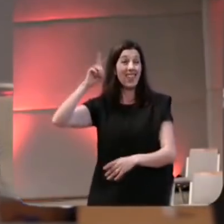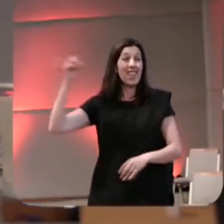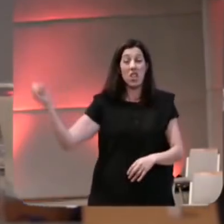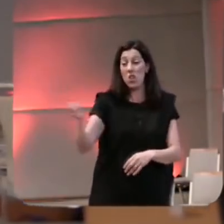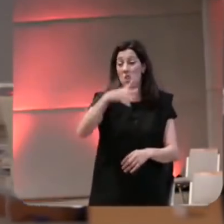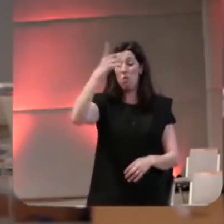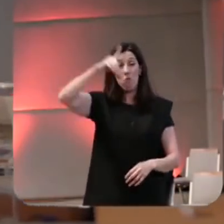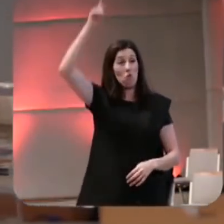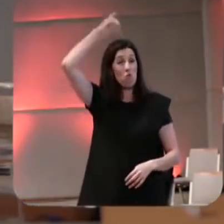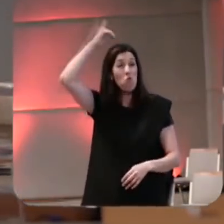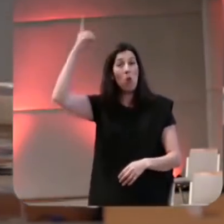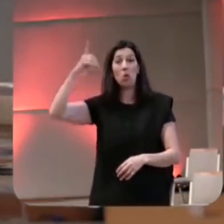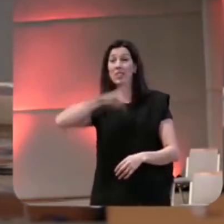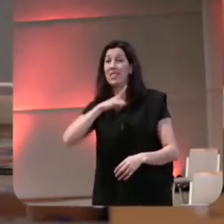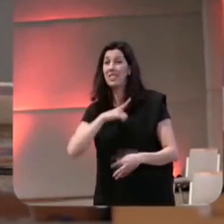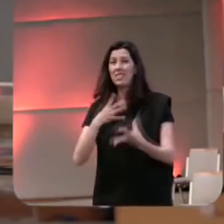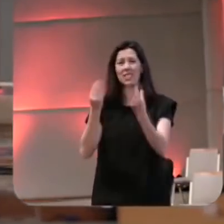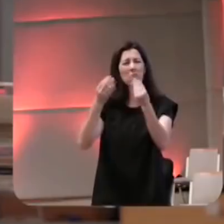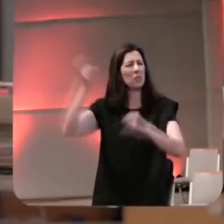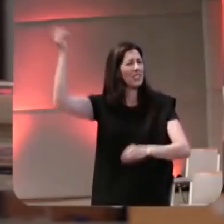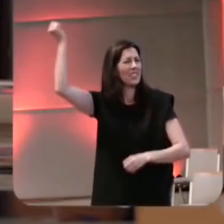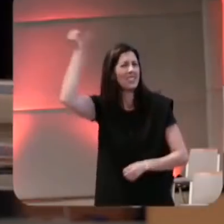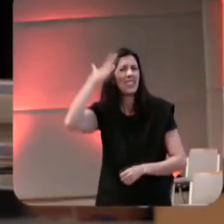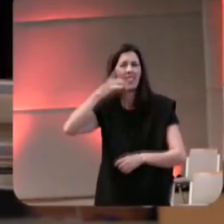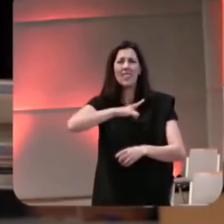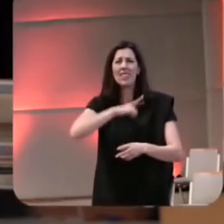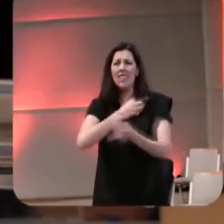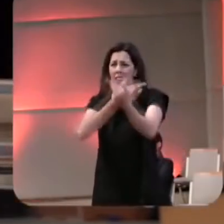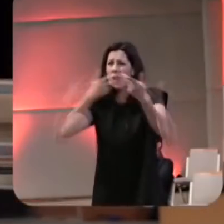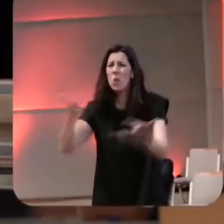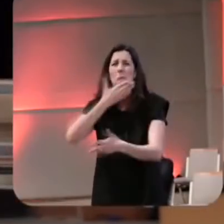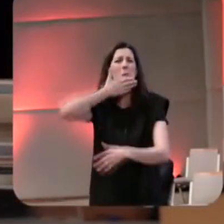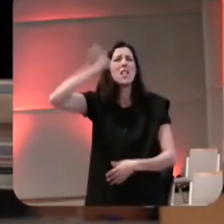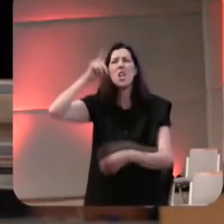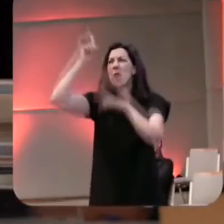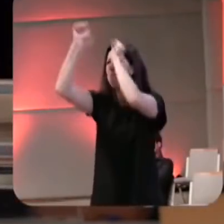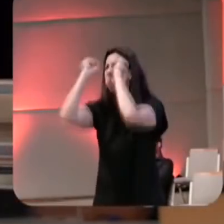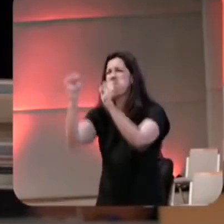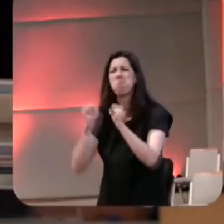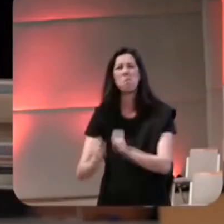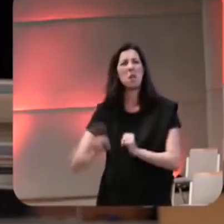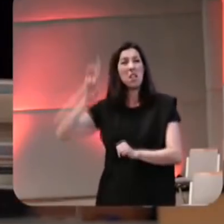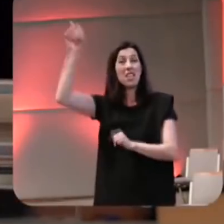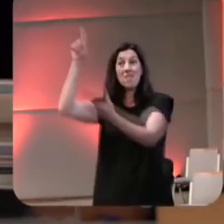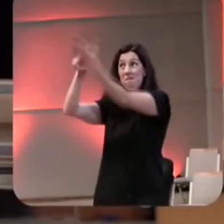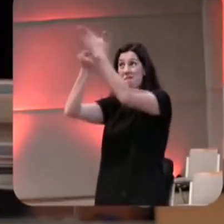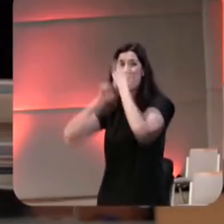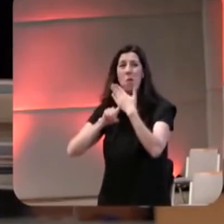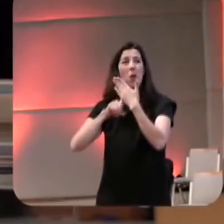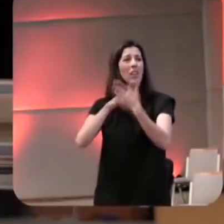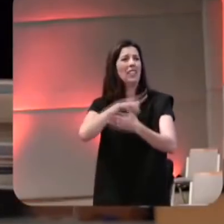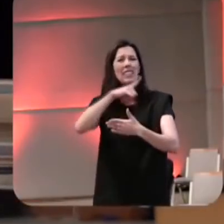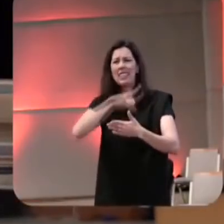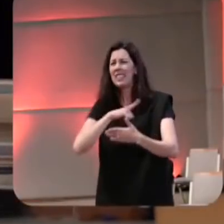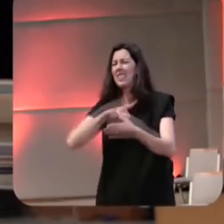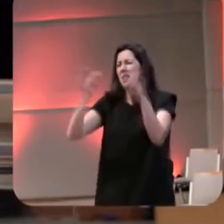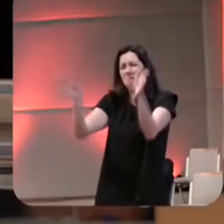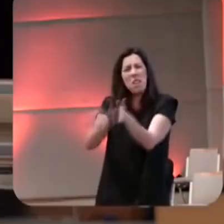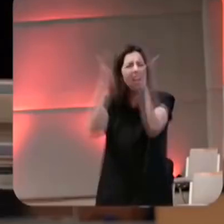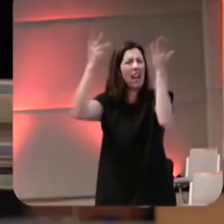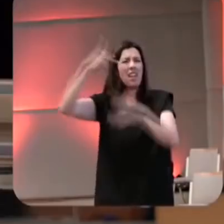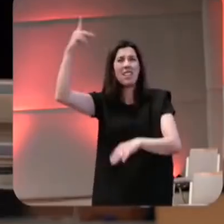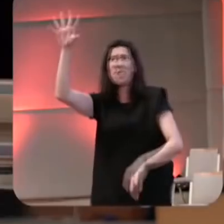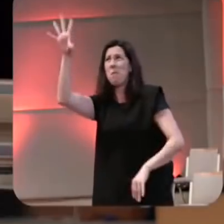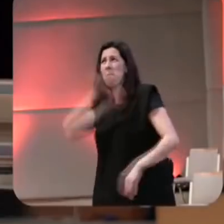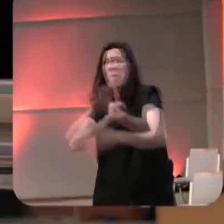tem unção espiritual, Ele tem graça, Ele tem poder, Ele tem revelação, Ele tem manifestação do